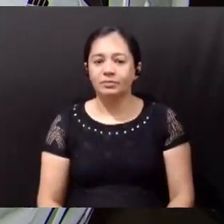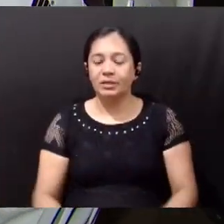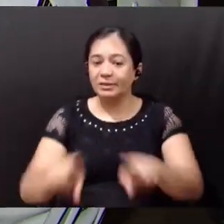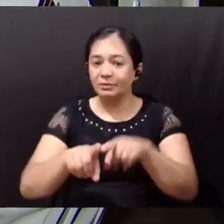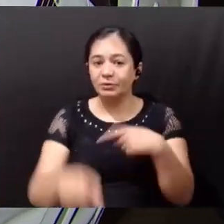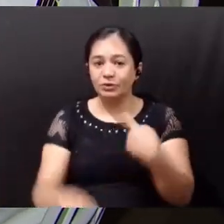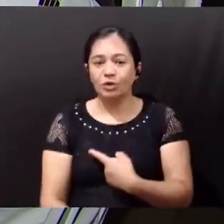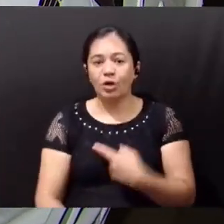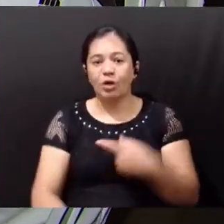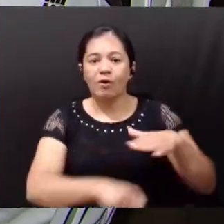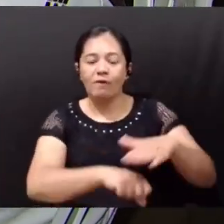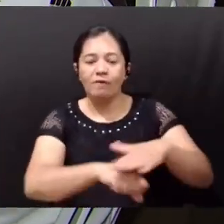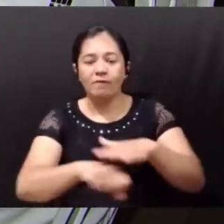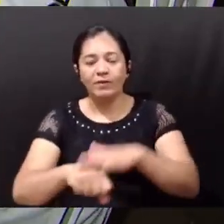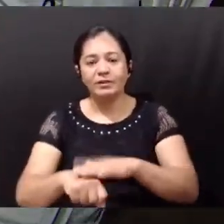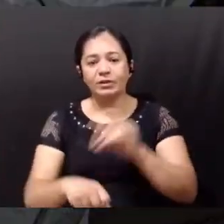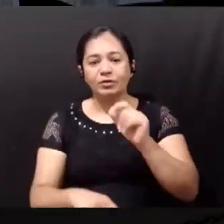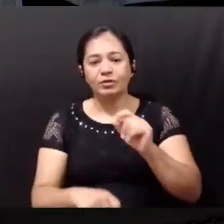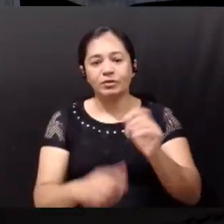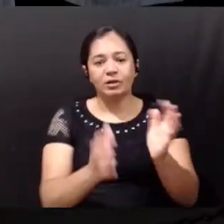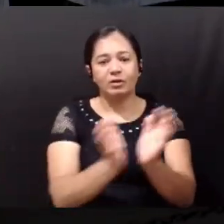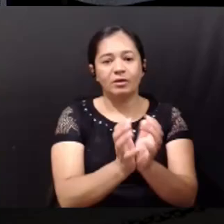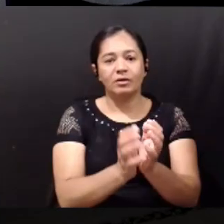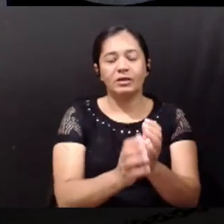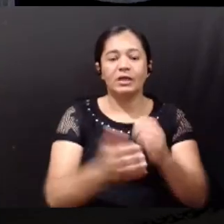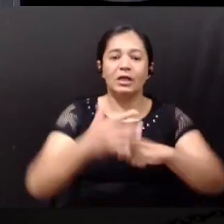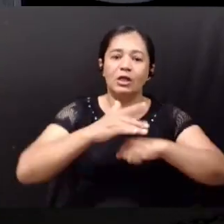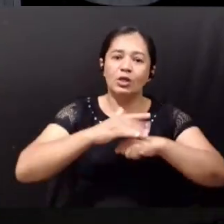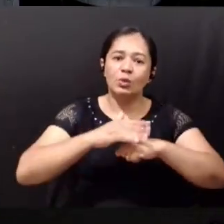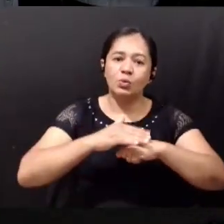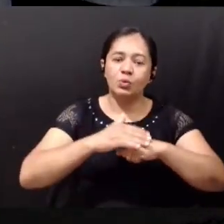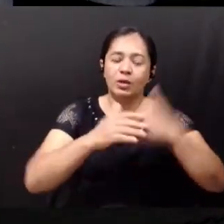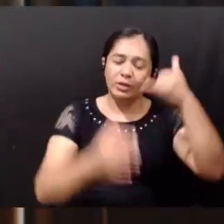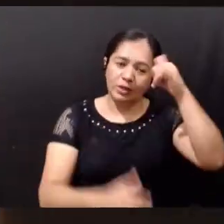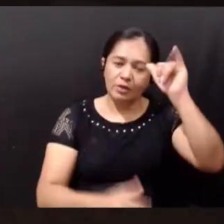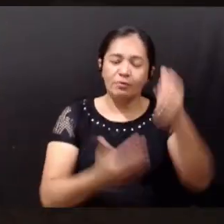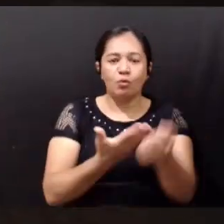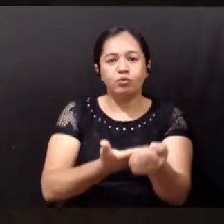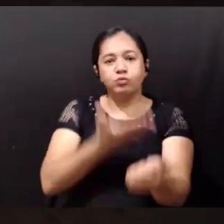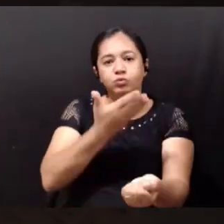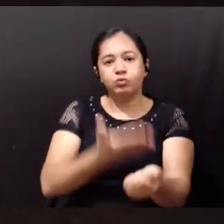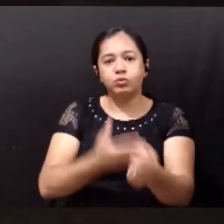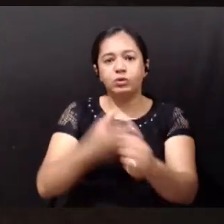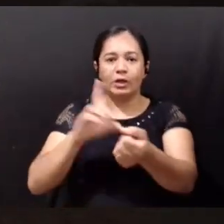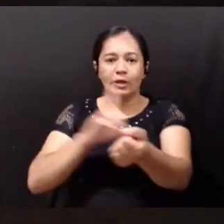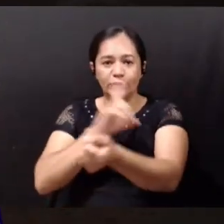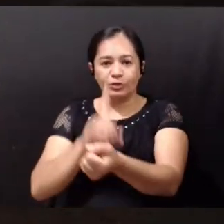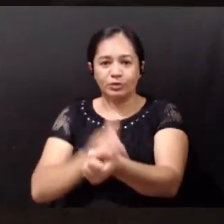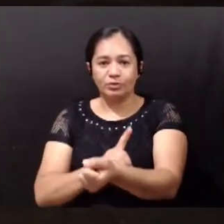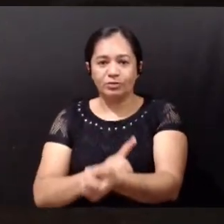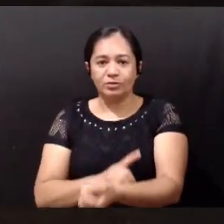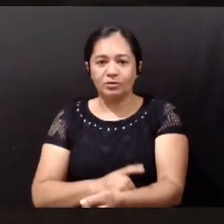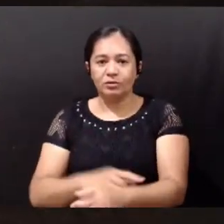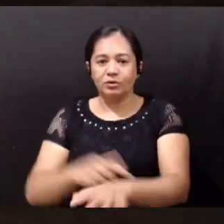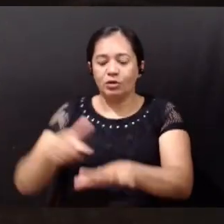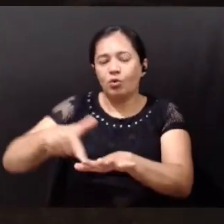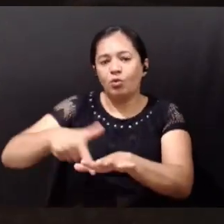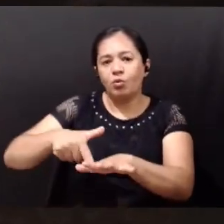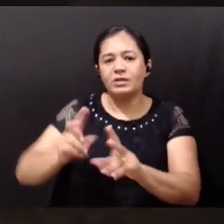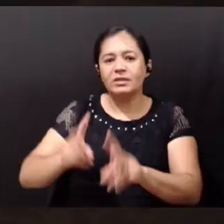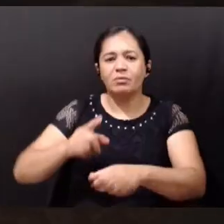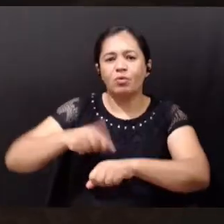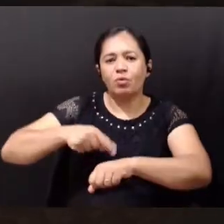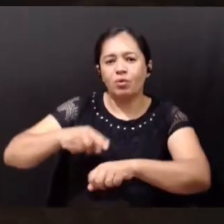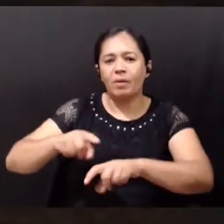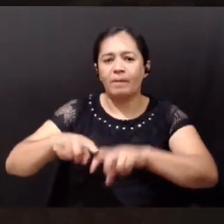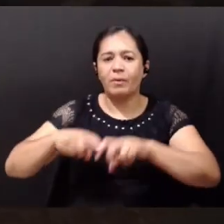um pouquinho da parte das doenças crônicas, prevenção de hipertensão e diabetes. Os pés estão sempre muito feridos por conta das drogas, das bebidas,